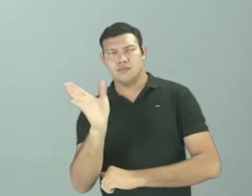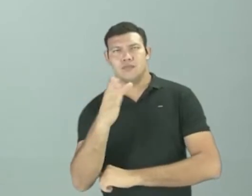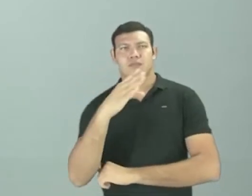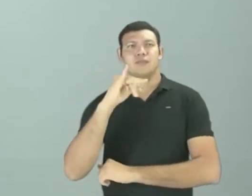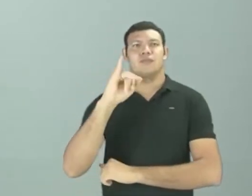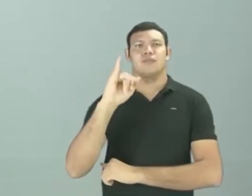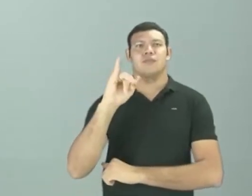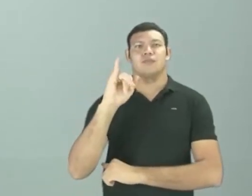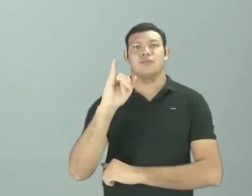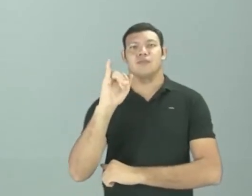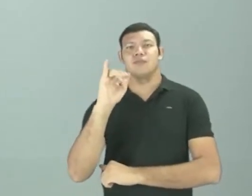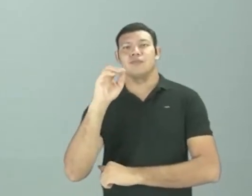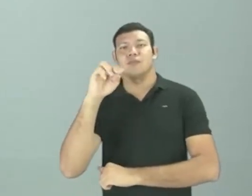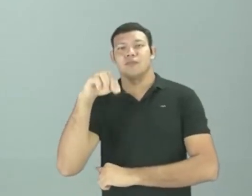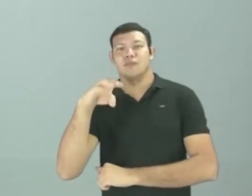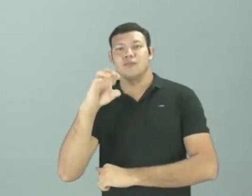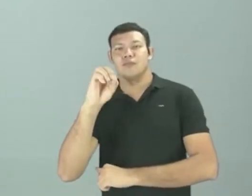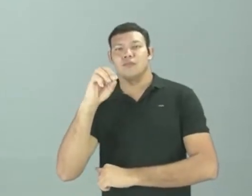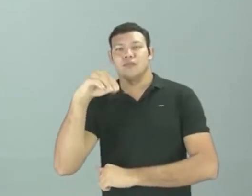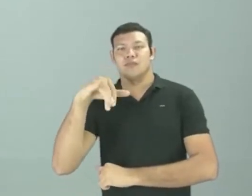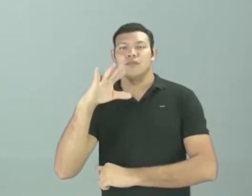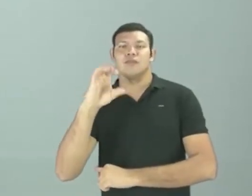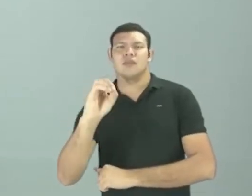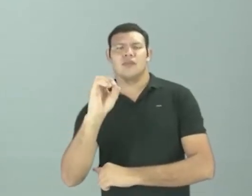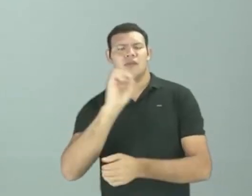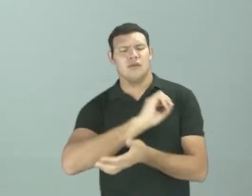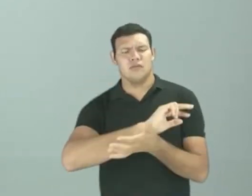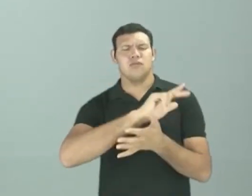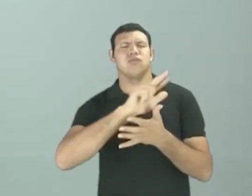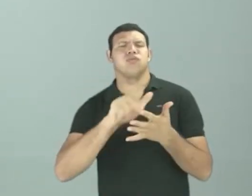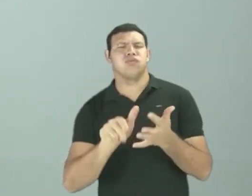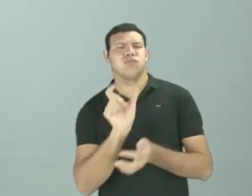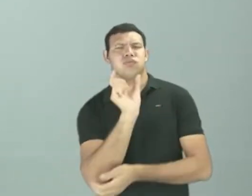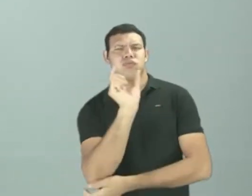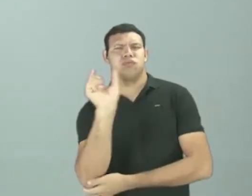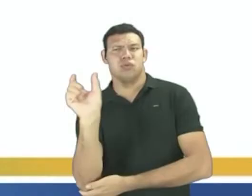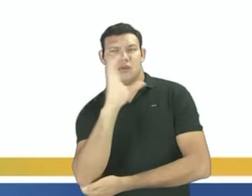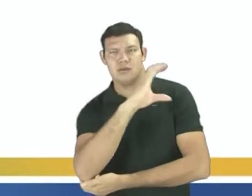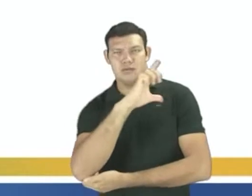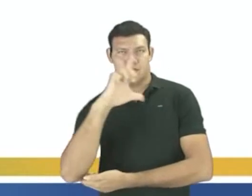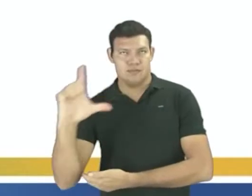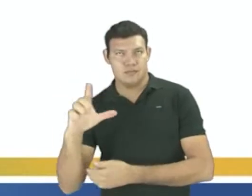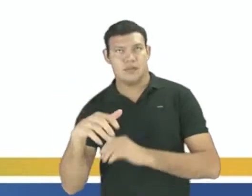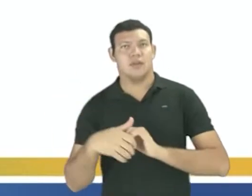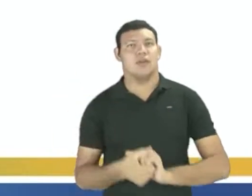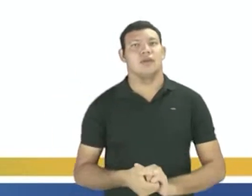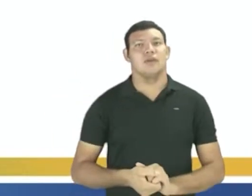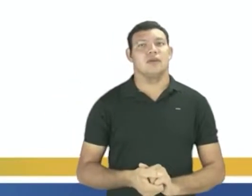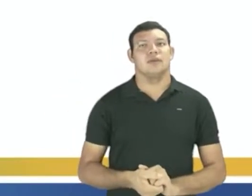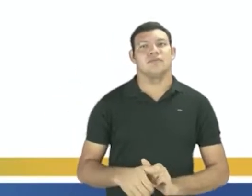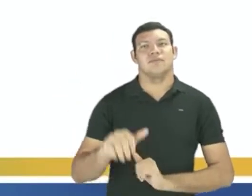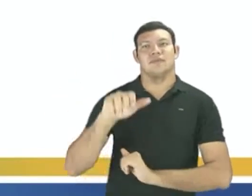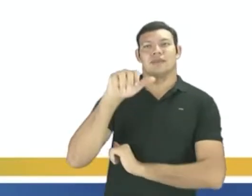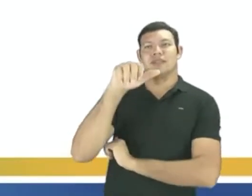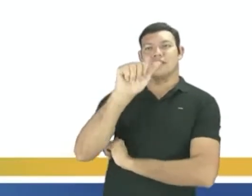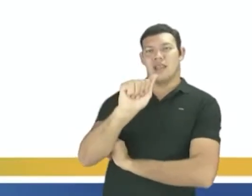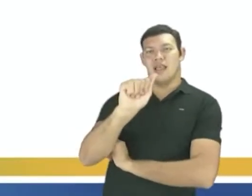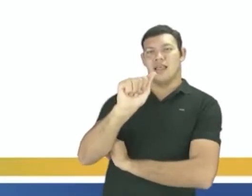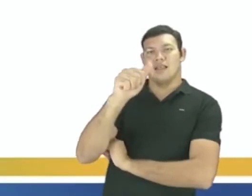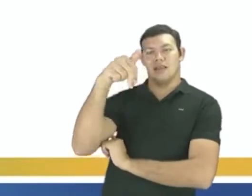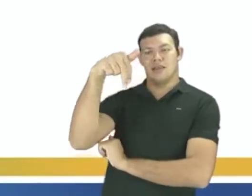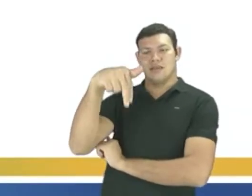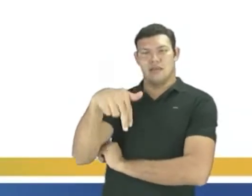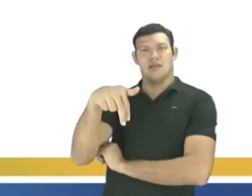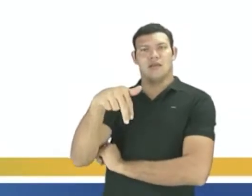e outros, né? Nós temos também o a-enésimo, é um termo